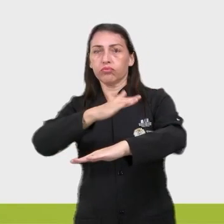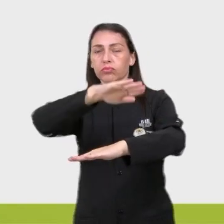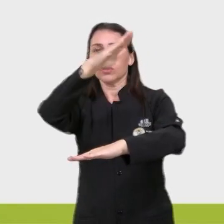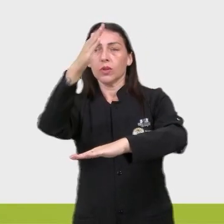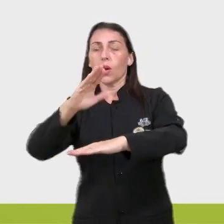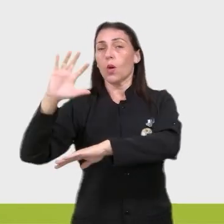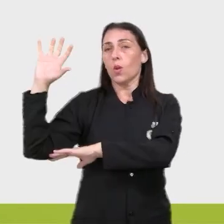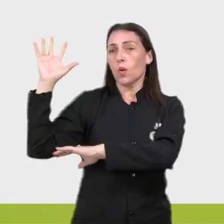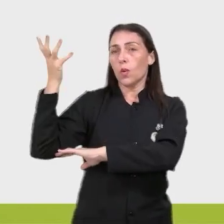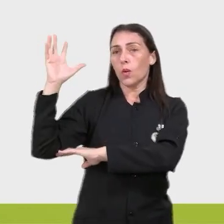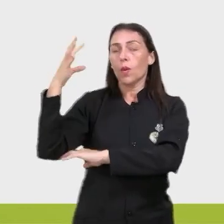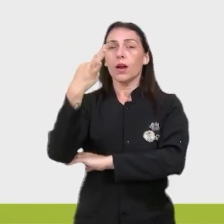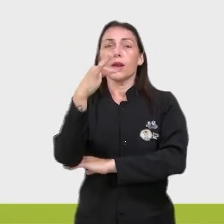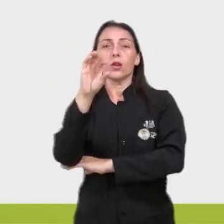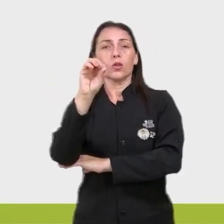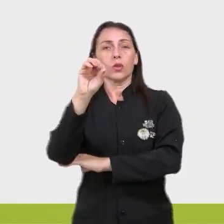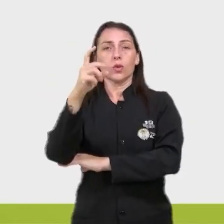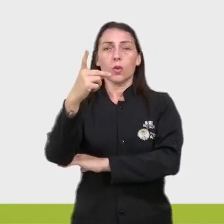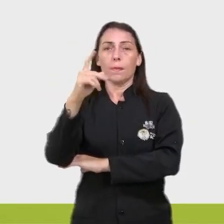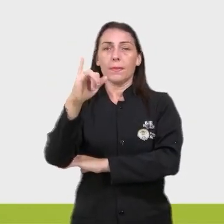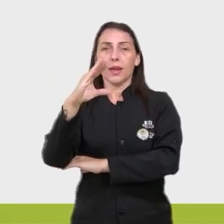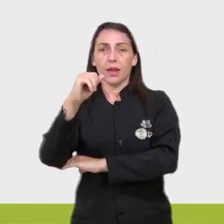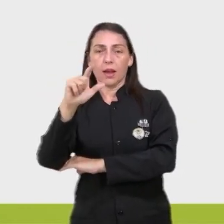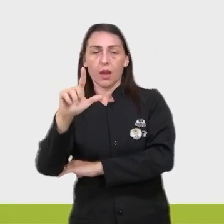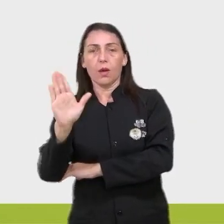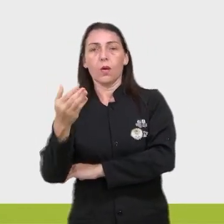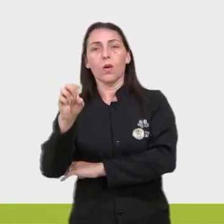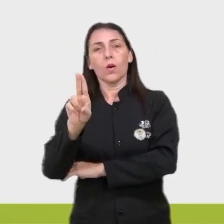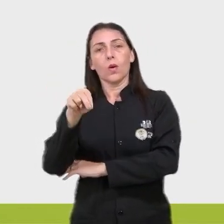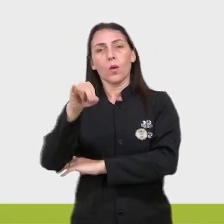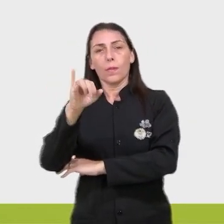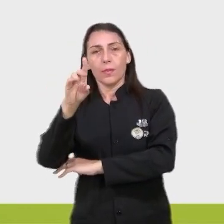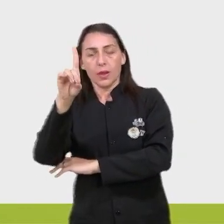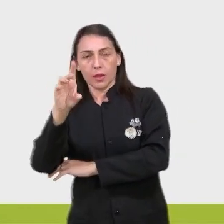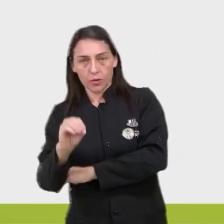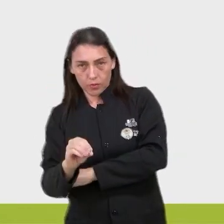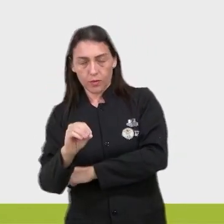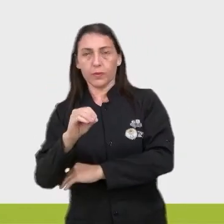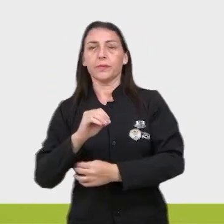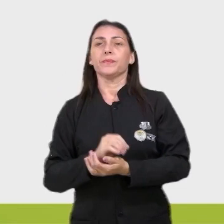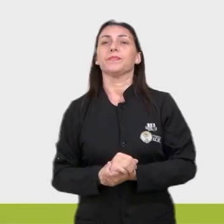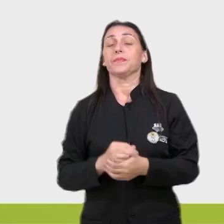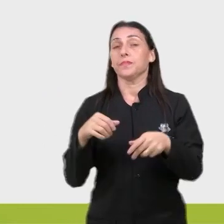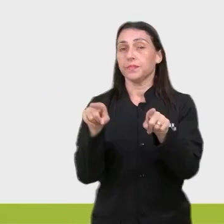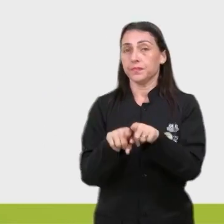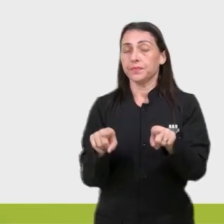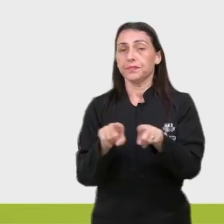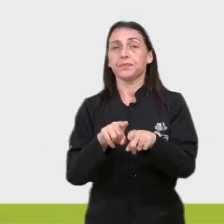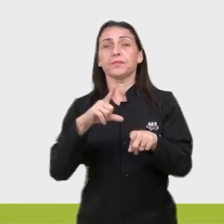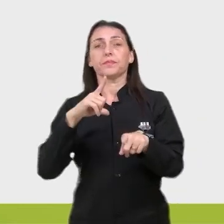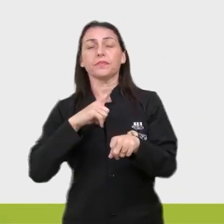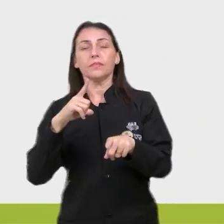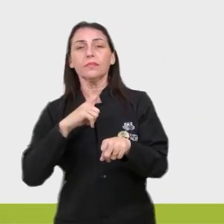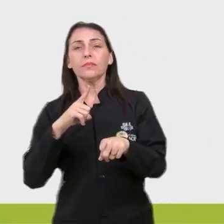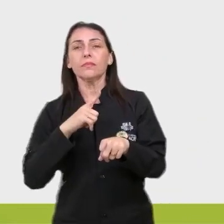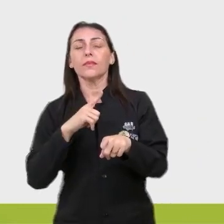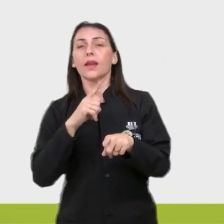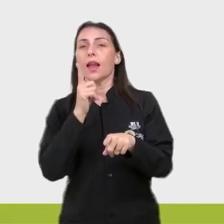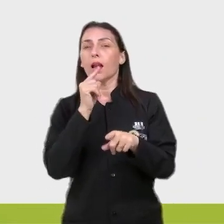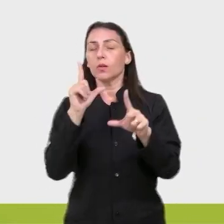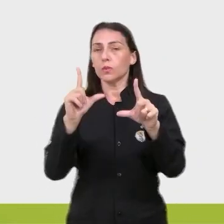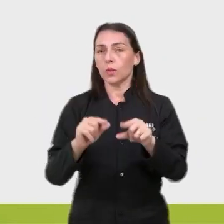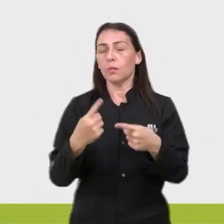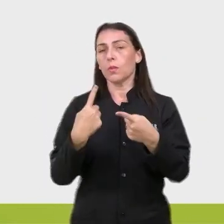O clima é tropical úmido, tá? Passa por zonas aí tropicais e também tem uma umidade elevada por conta